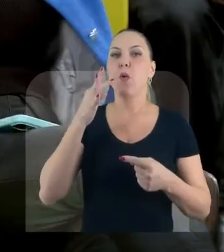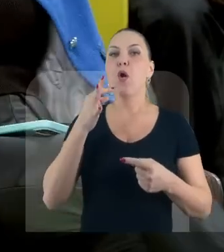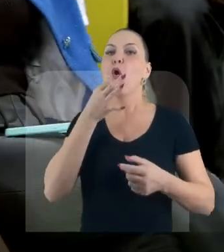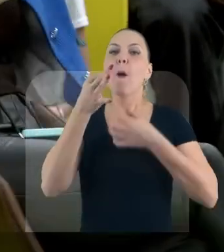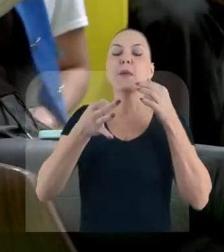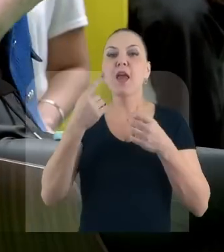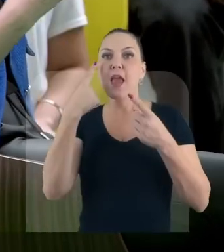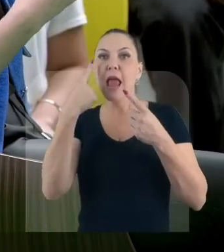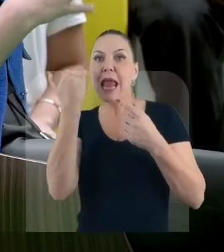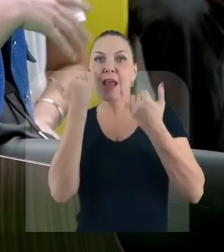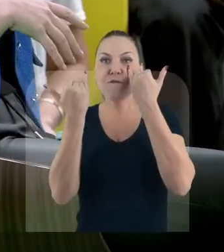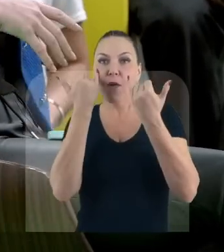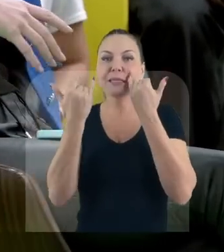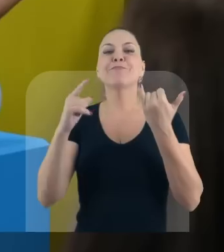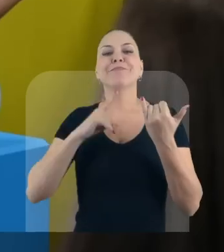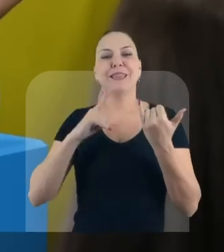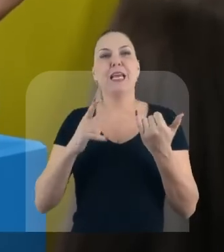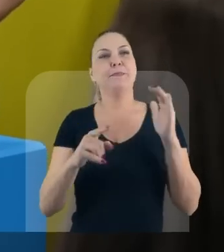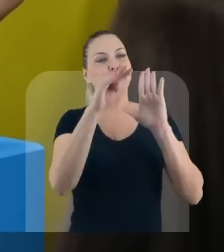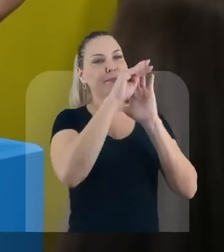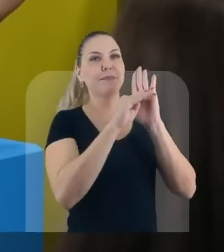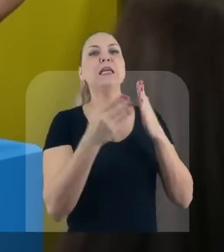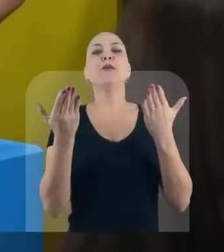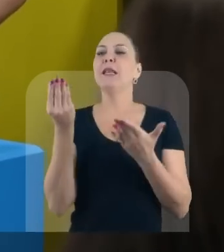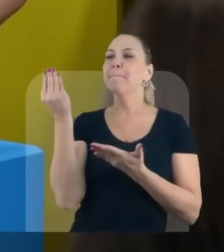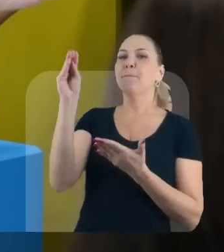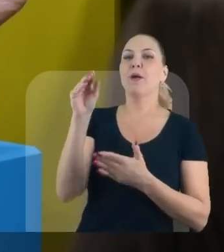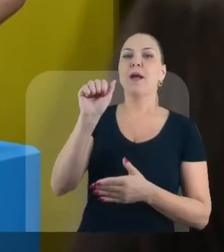E eu queria inserir na pauta aí a